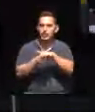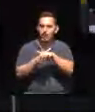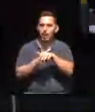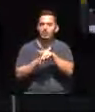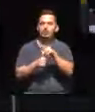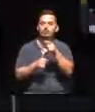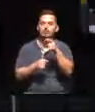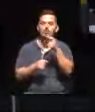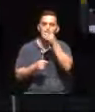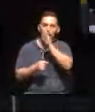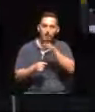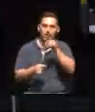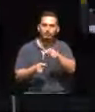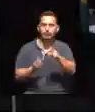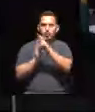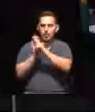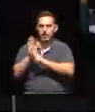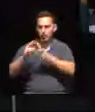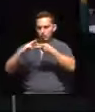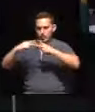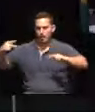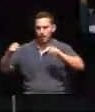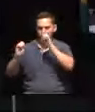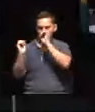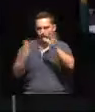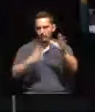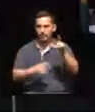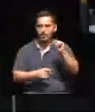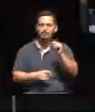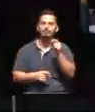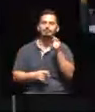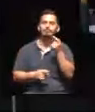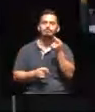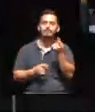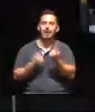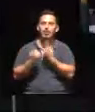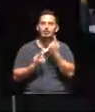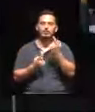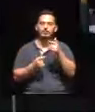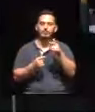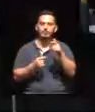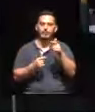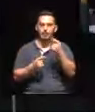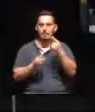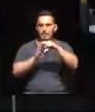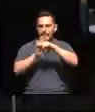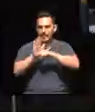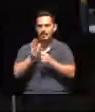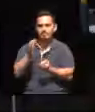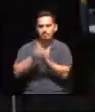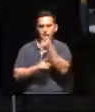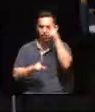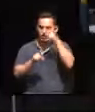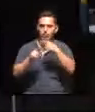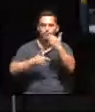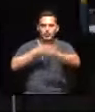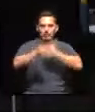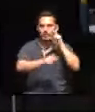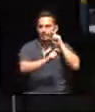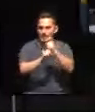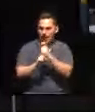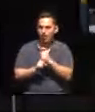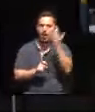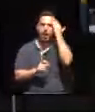relativamente à implementação do Regulamento Municipal do Arvoredo e que enceta as diligências necessárias para o processo de